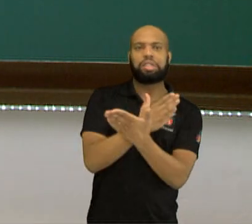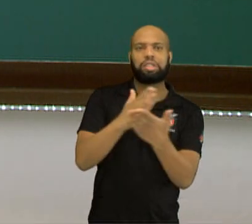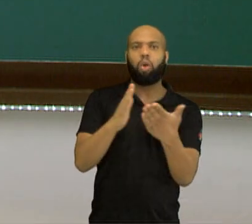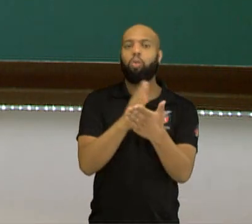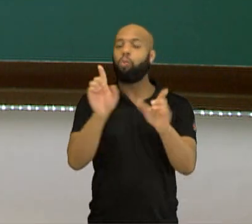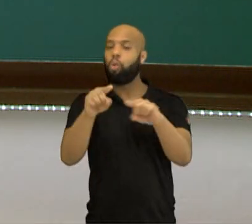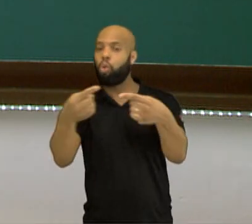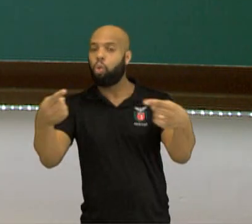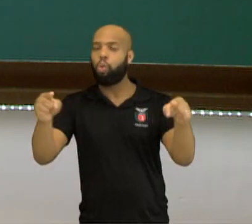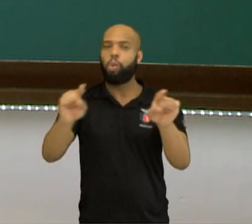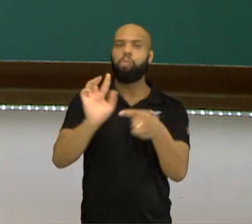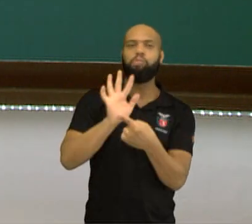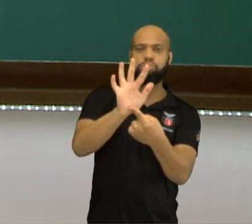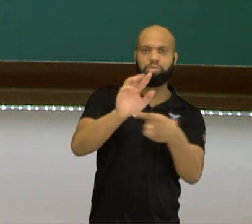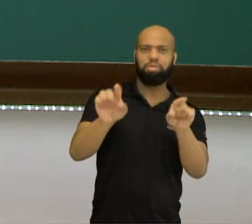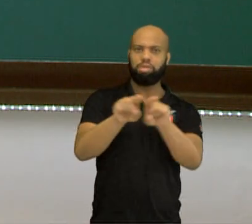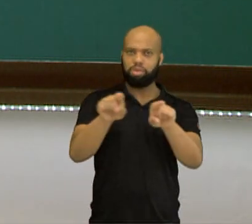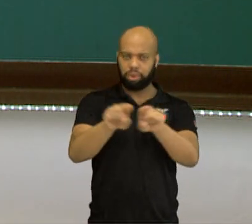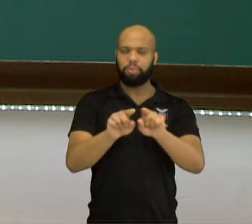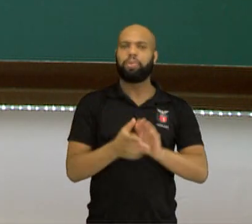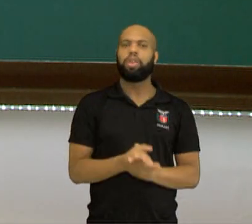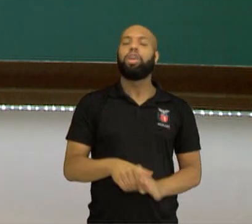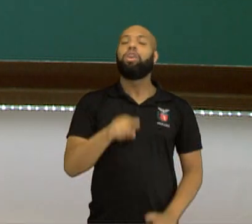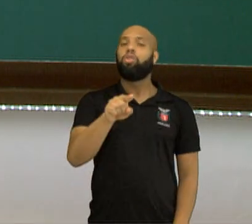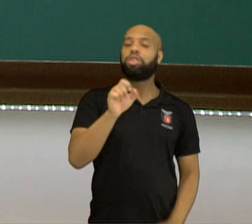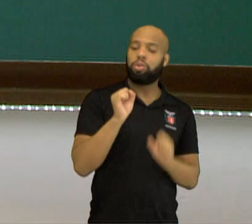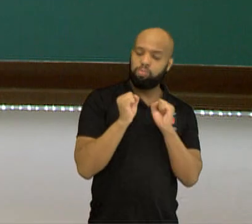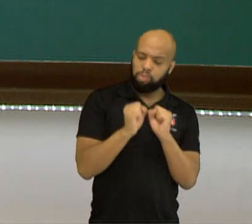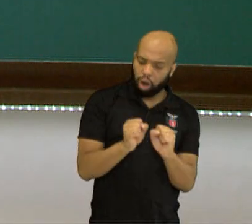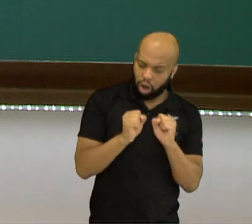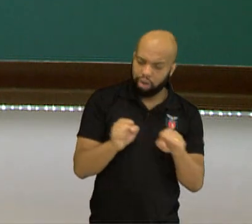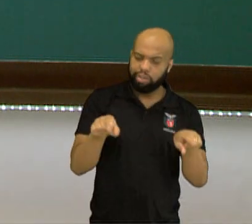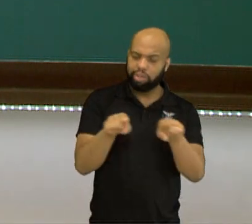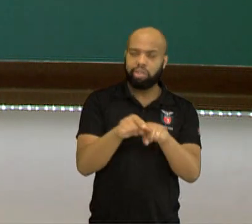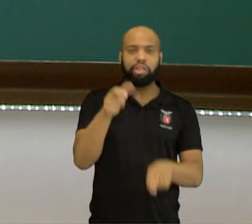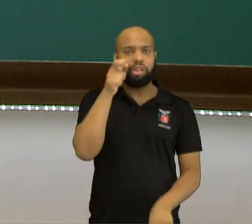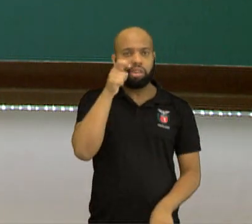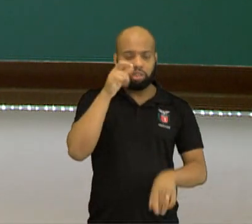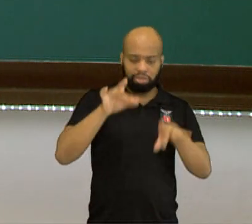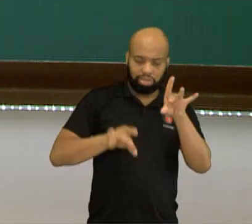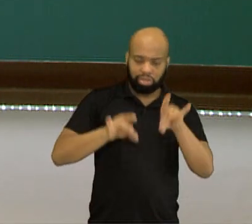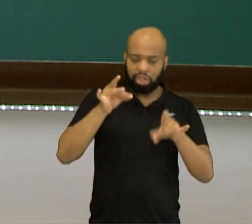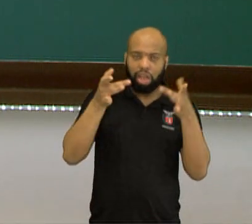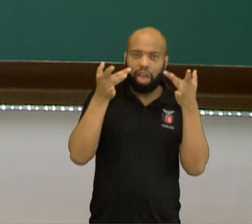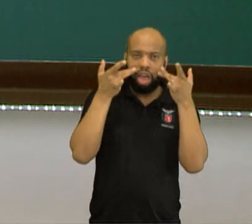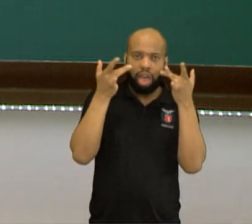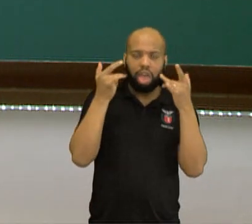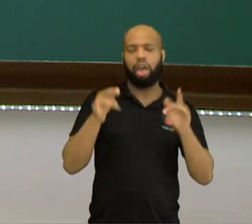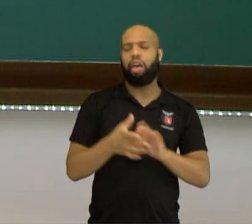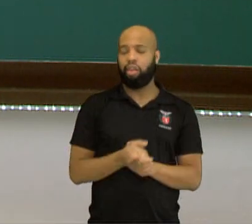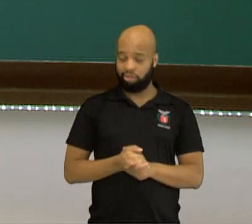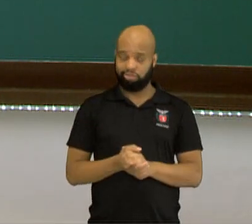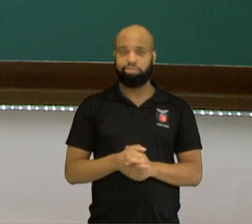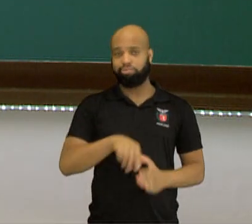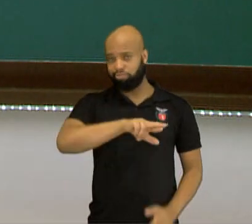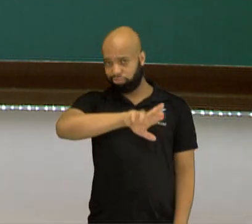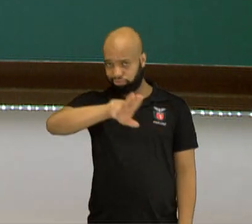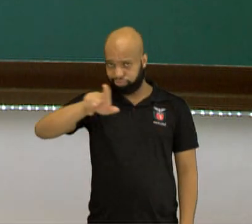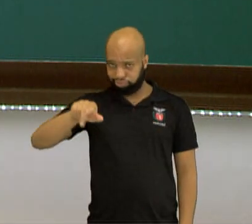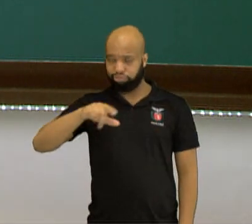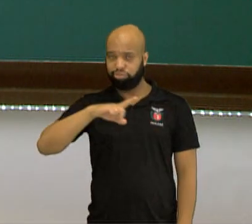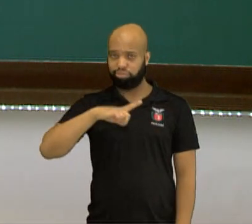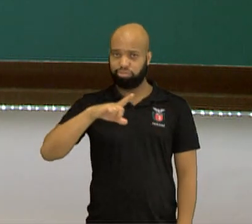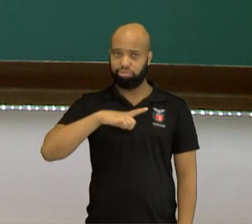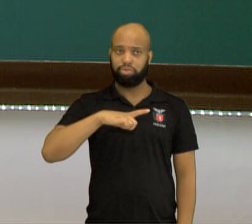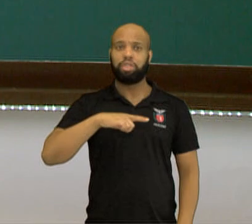né? Apresentações musicais, você pode assistir teatro, né? Peças de teatro, você pode